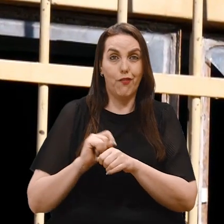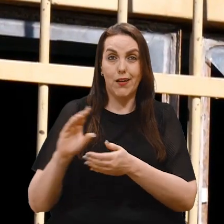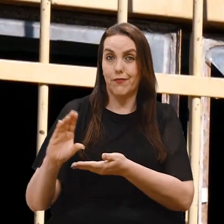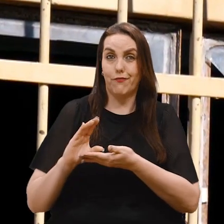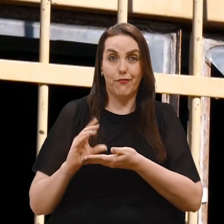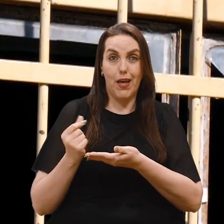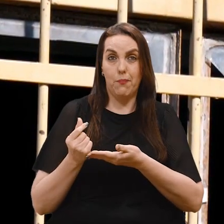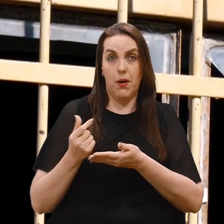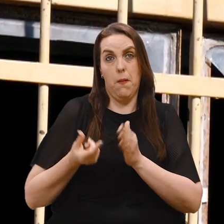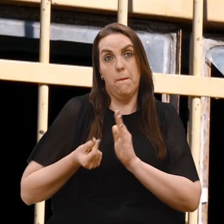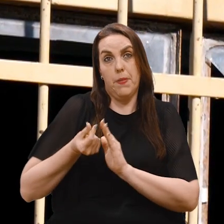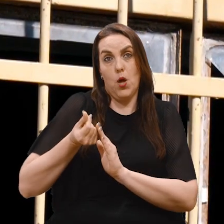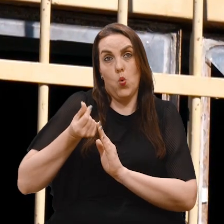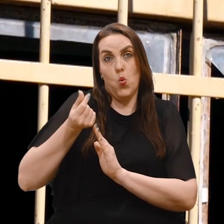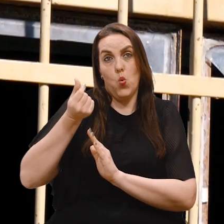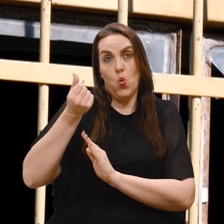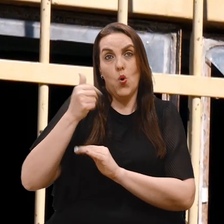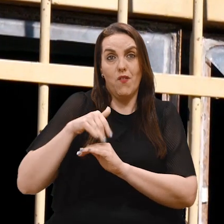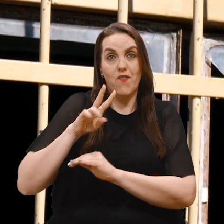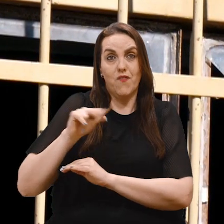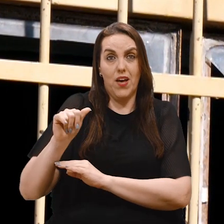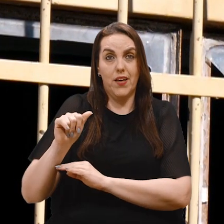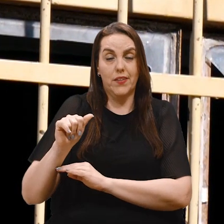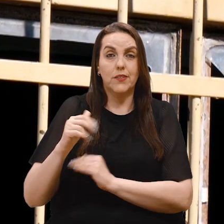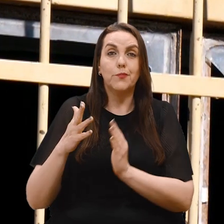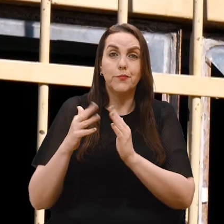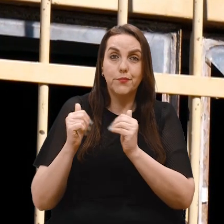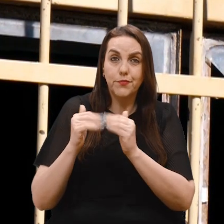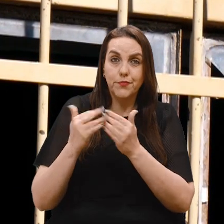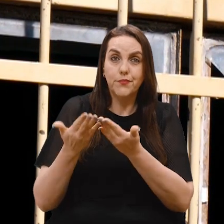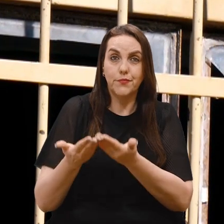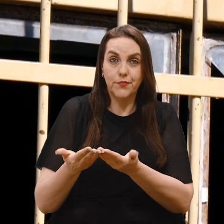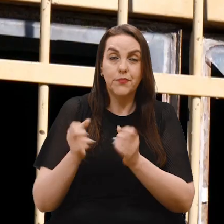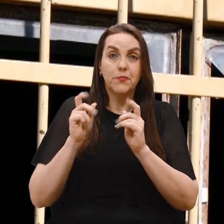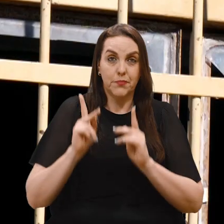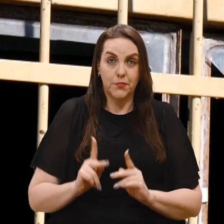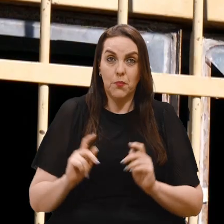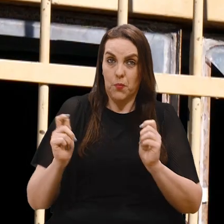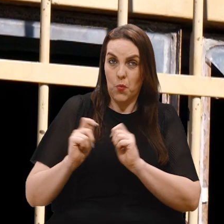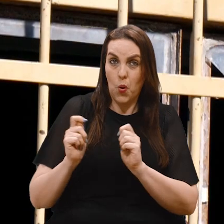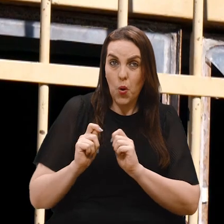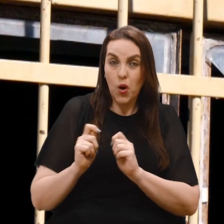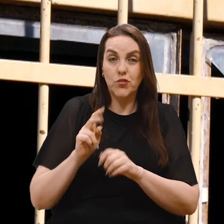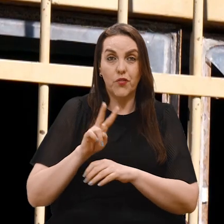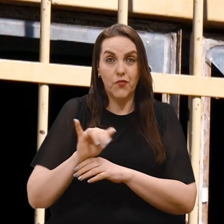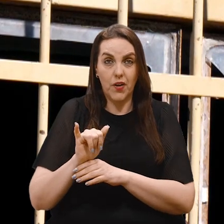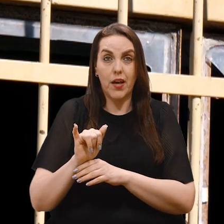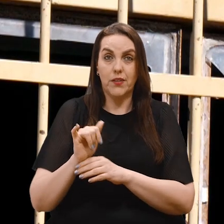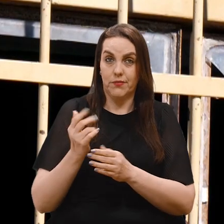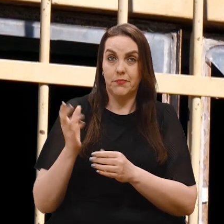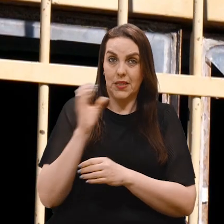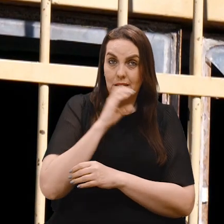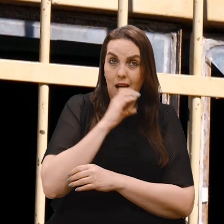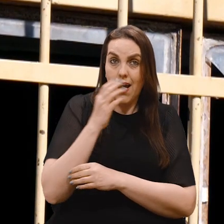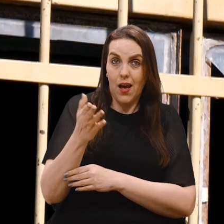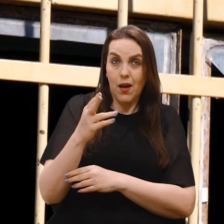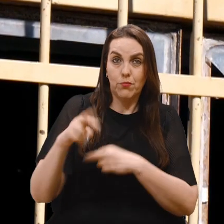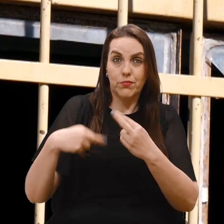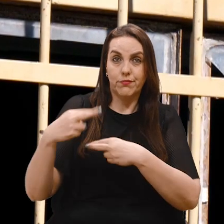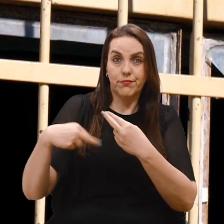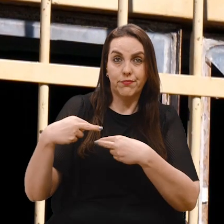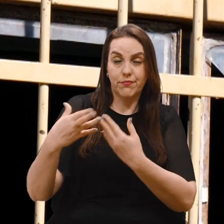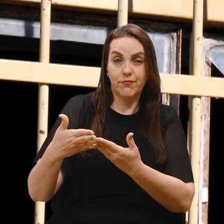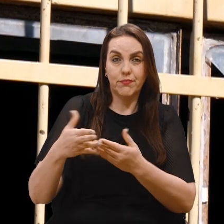aumentando o preço, né? Então a gente está pedindo que se alguém puder vir fazer mais ligeiro, porque nós temos um grupo